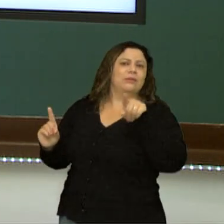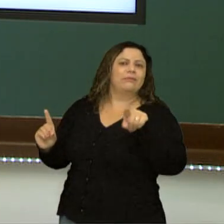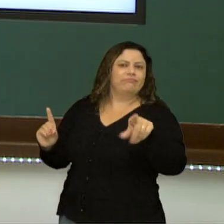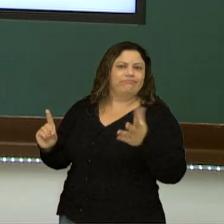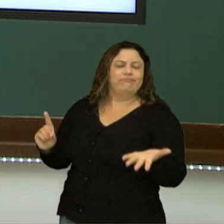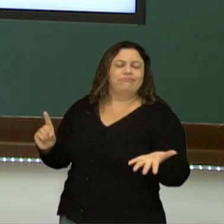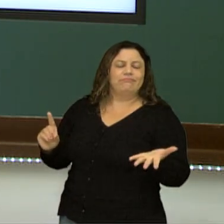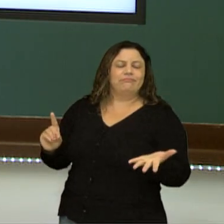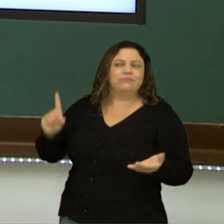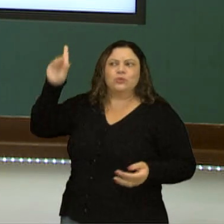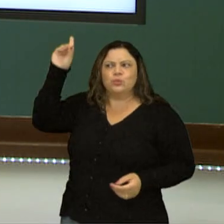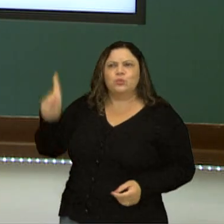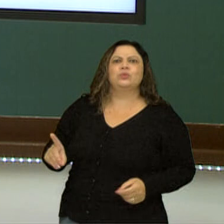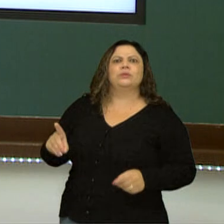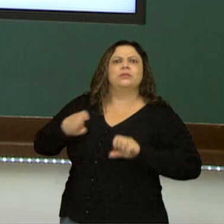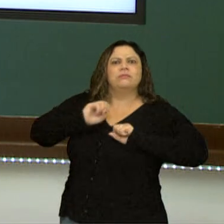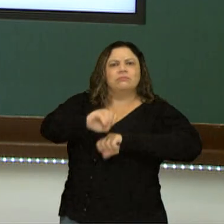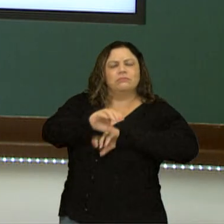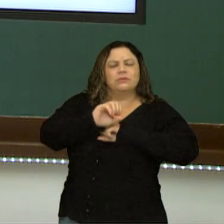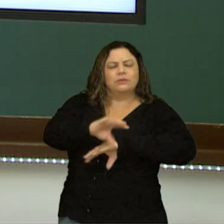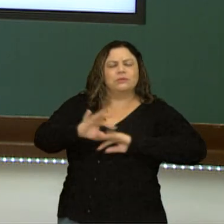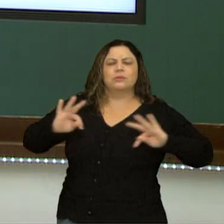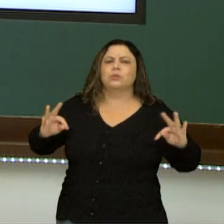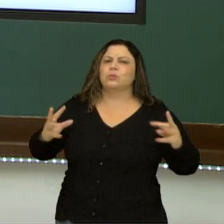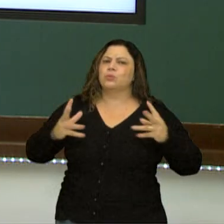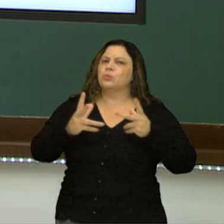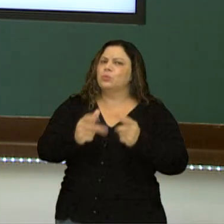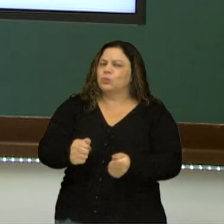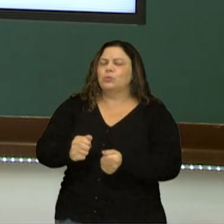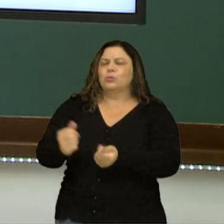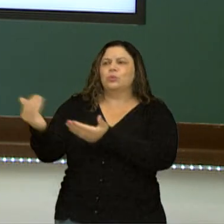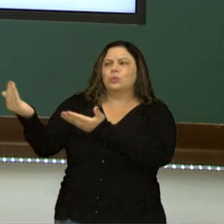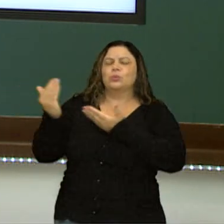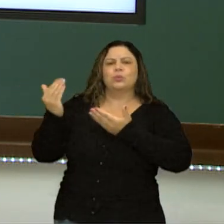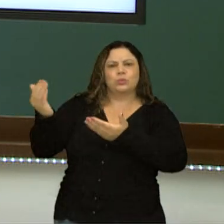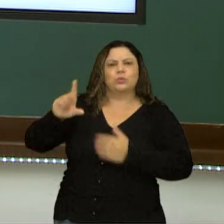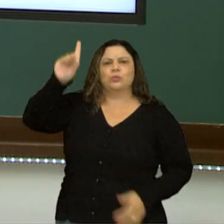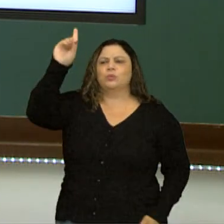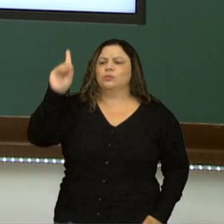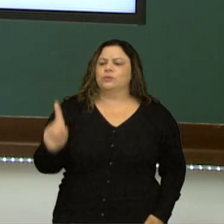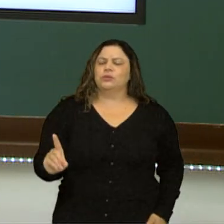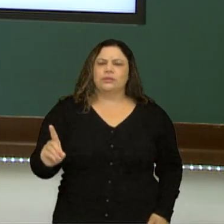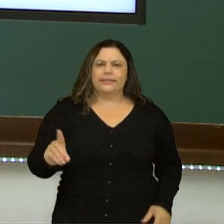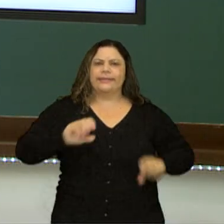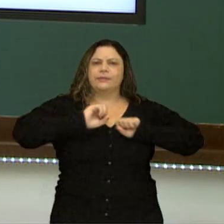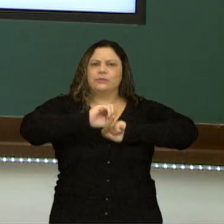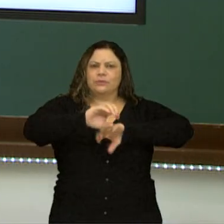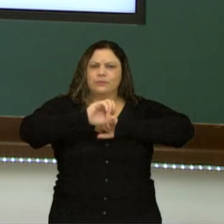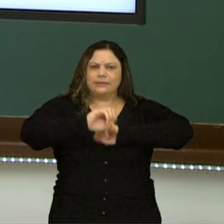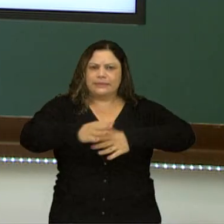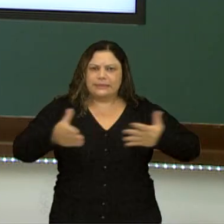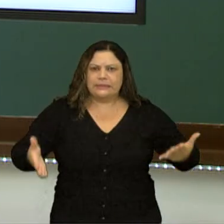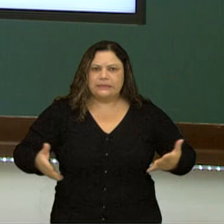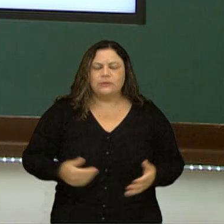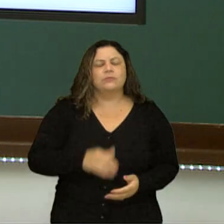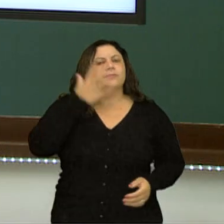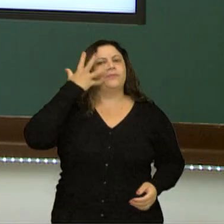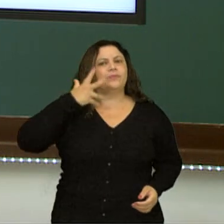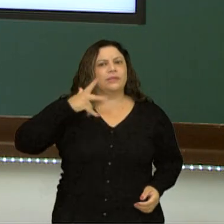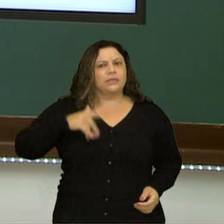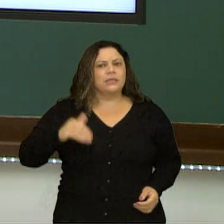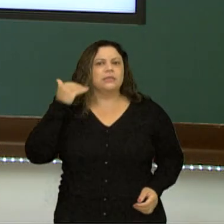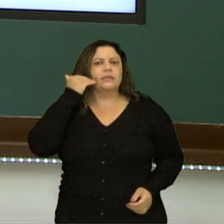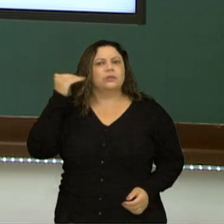à educação. Todo jovem tem direito à educação, toda criança e adolescente no Brasil tem direito à